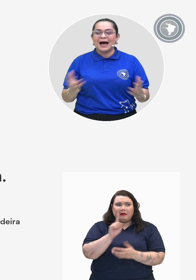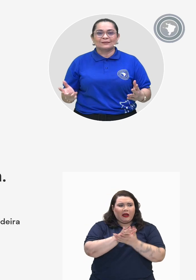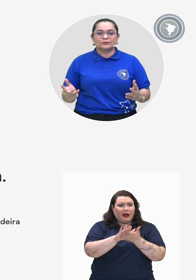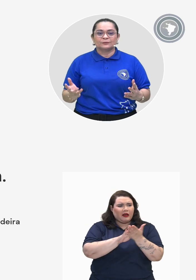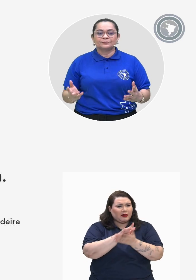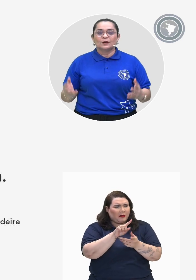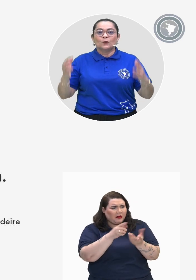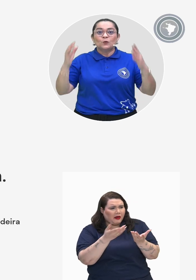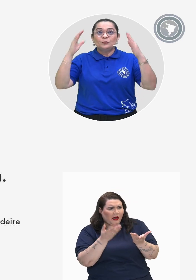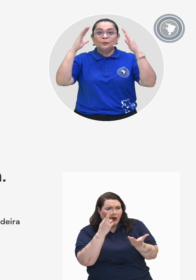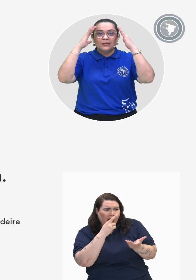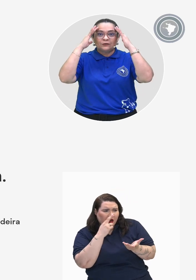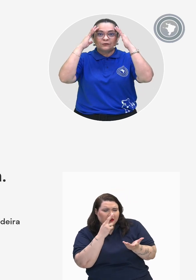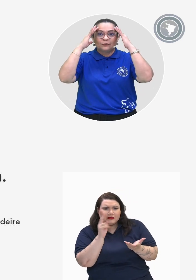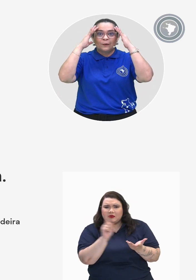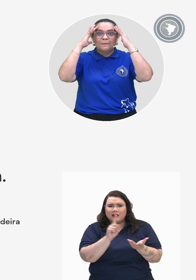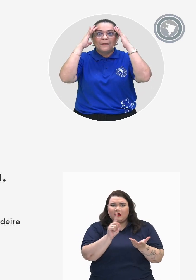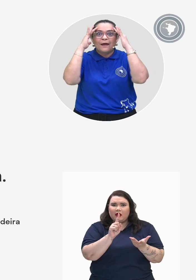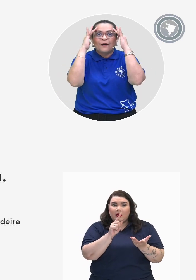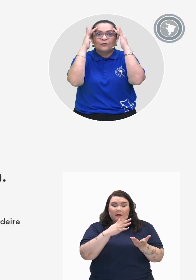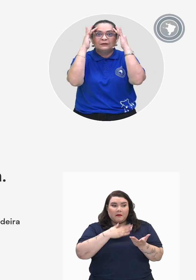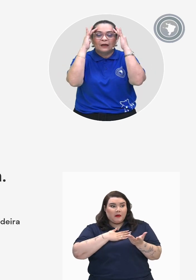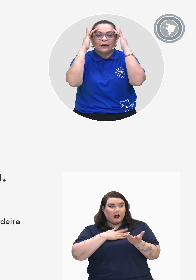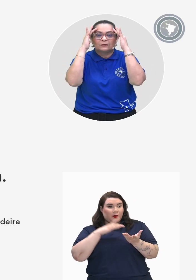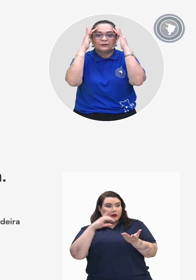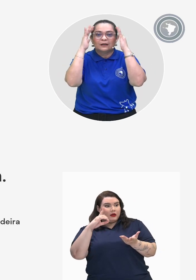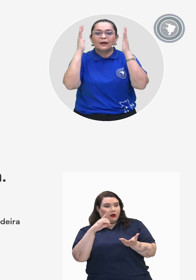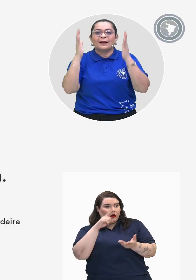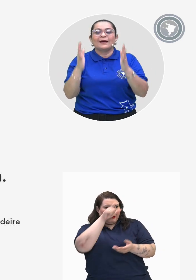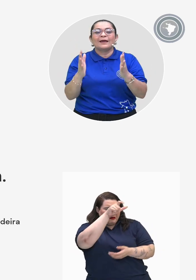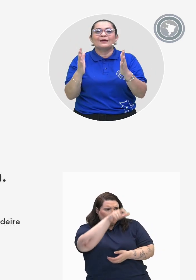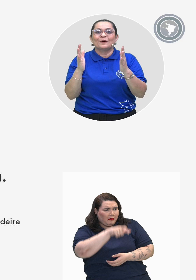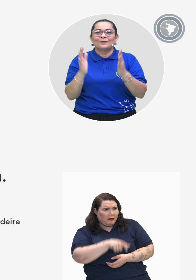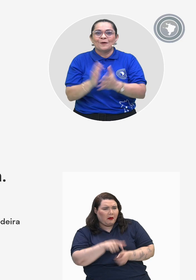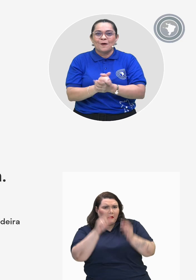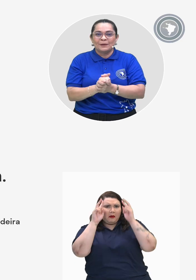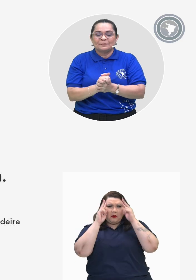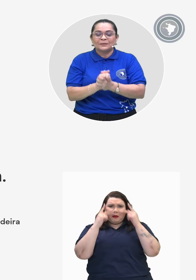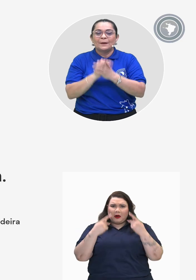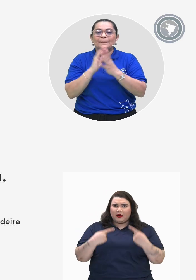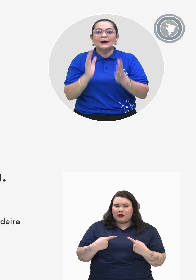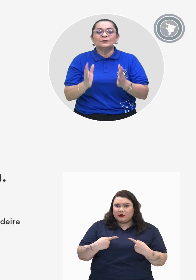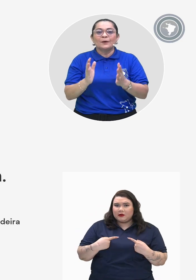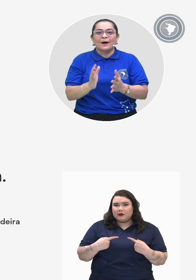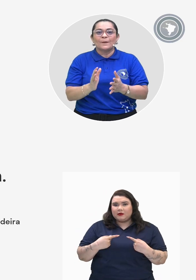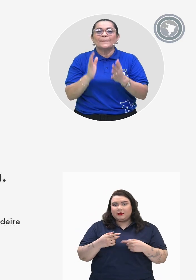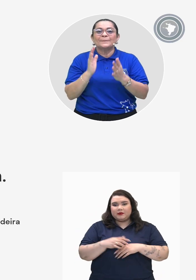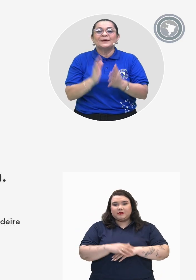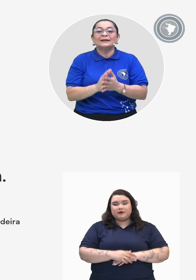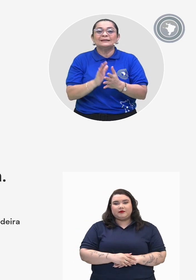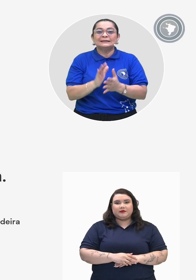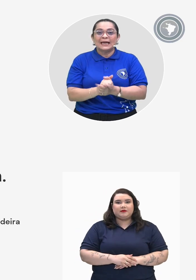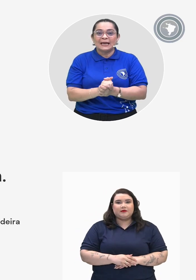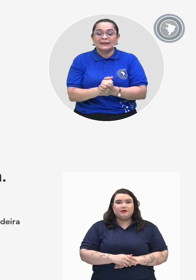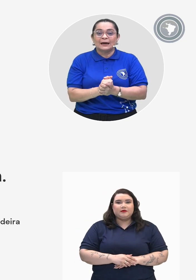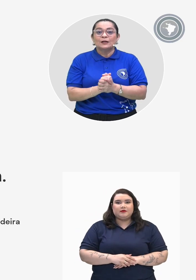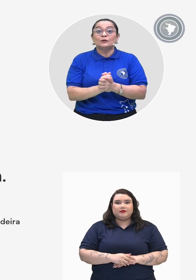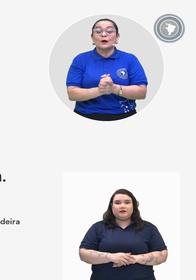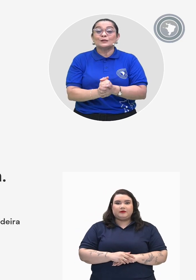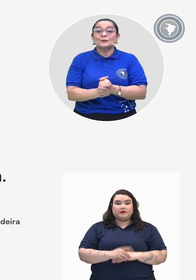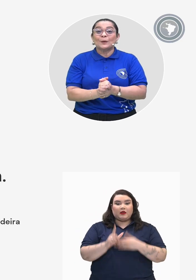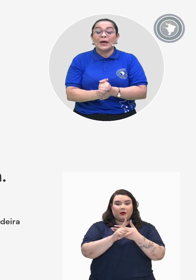um rato. O bicho, meu Deus, era o homem. Manuel